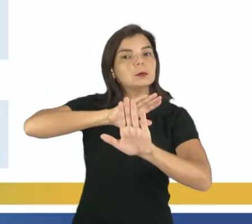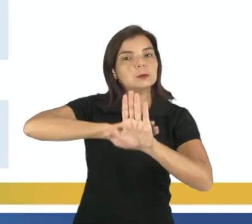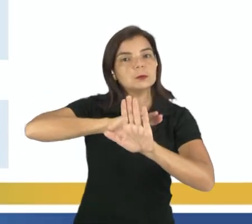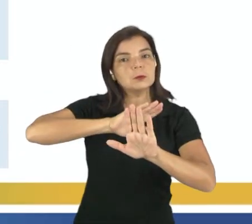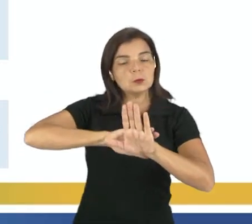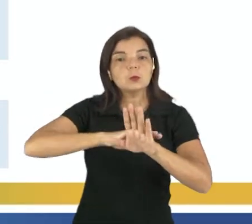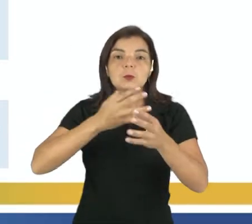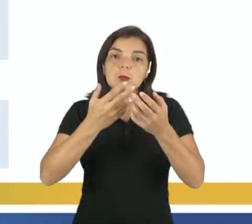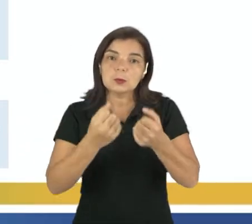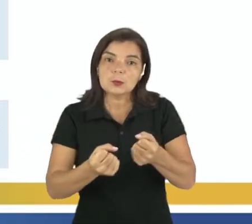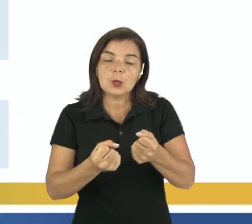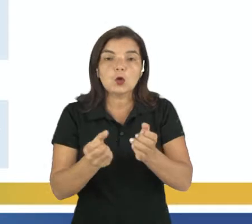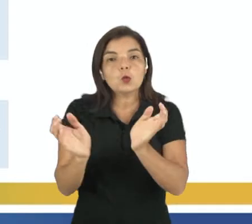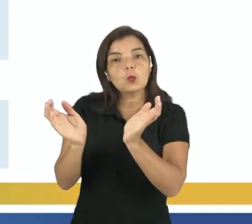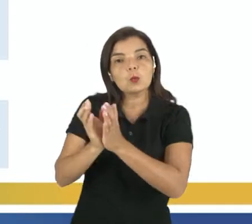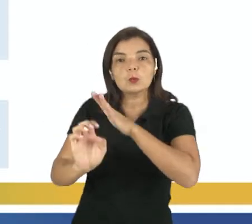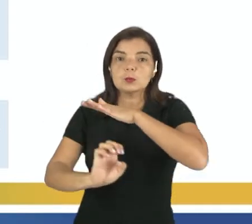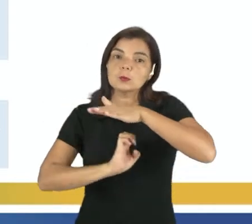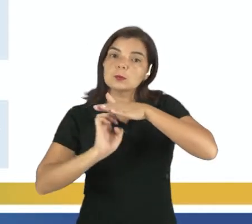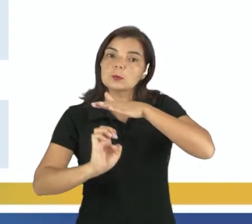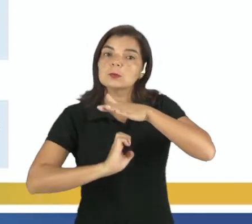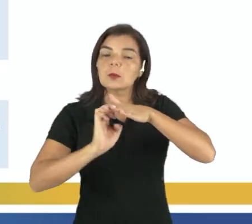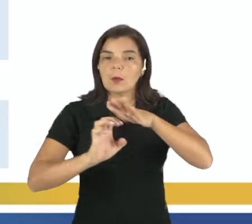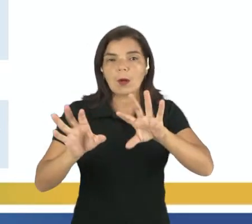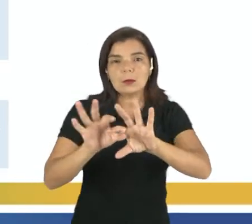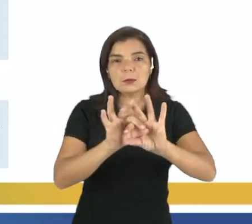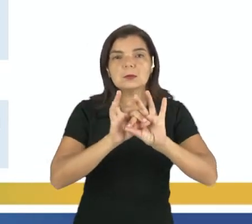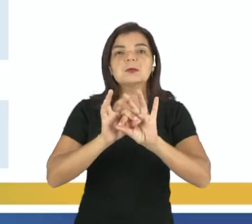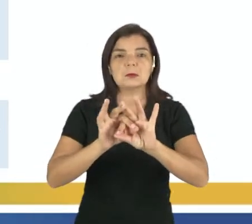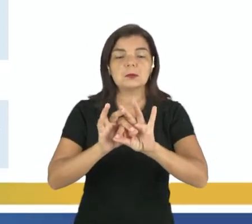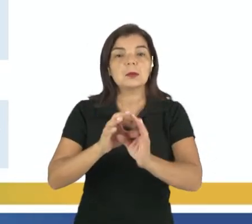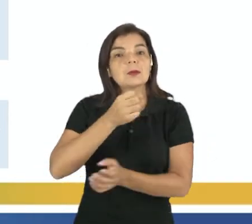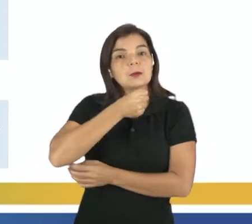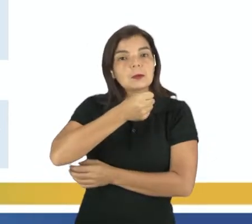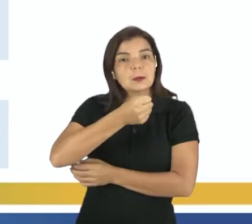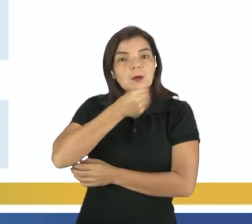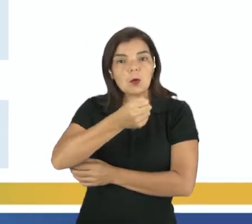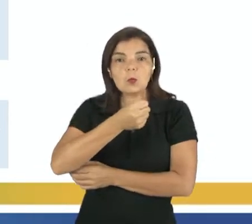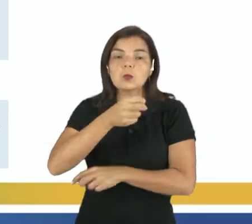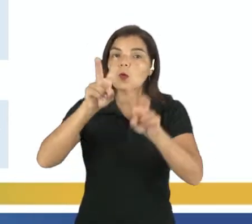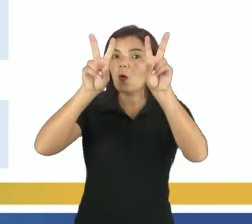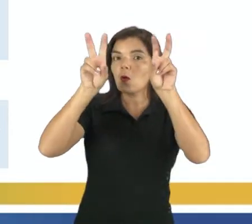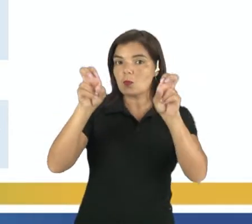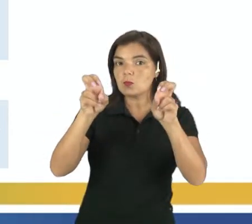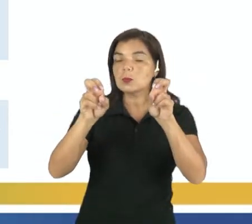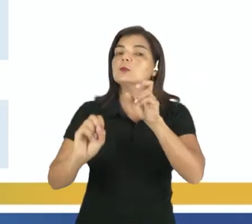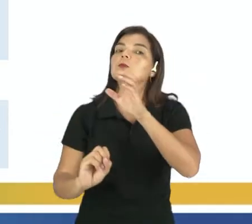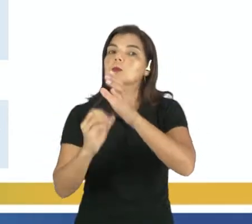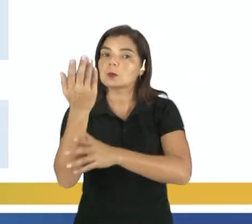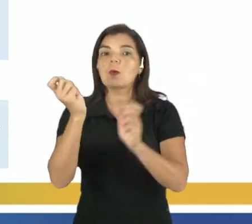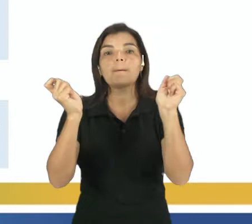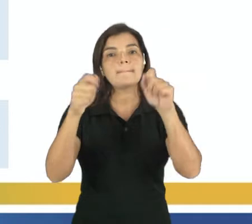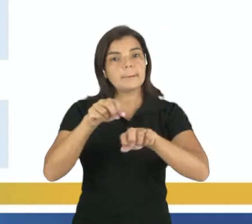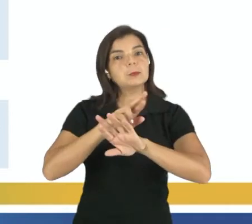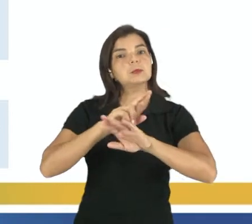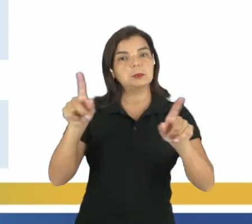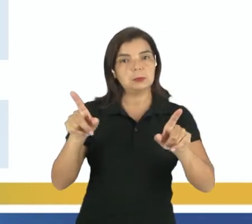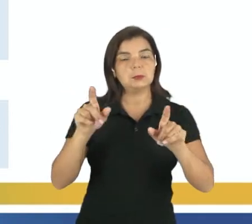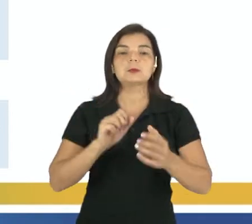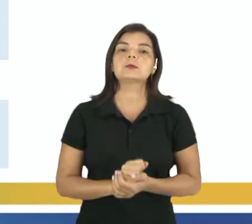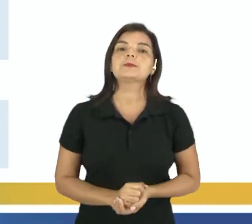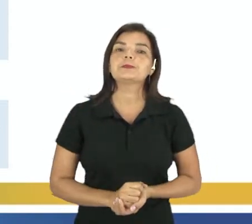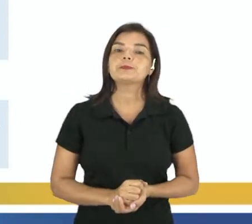defende, os grupos de empresários aos quais está ligado, a reportagem sobre o mesmo fato pode ser